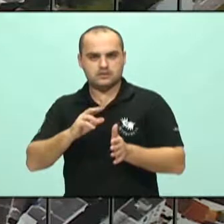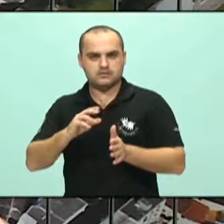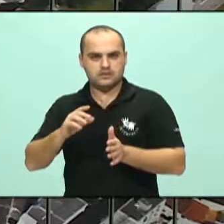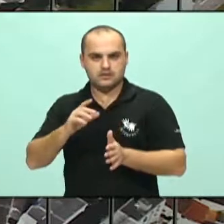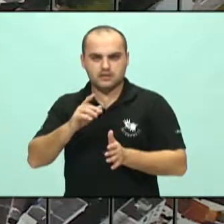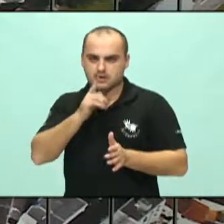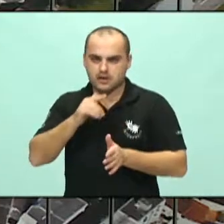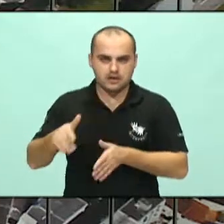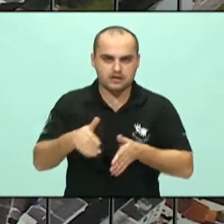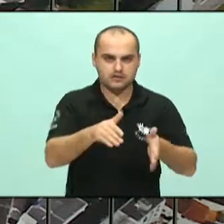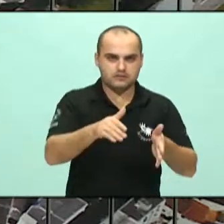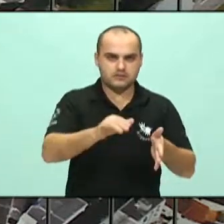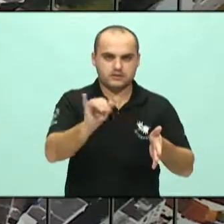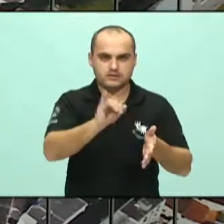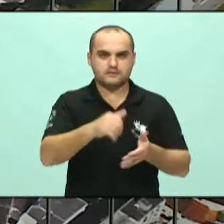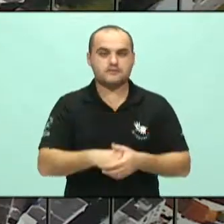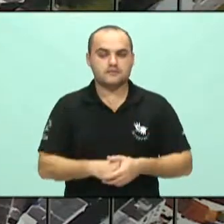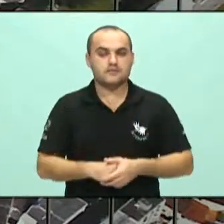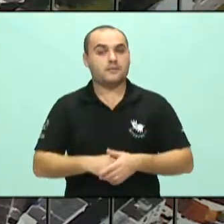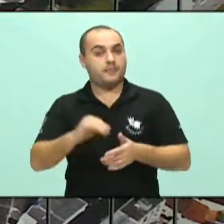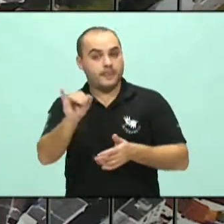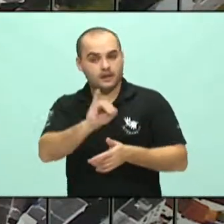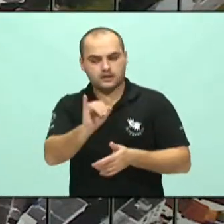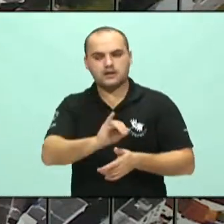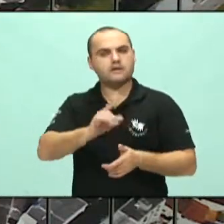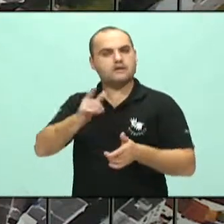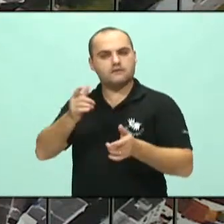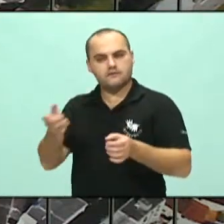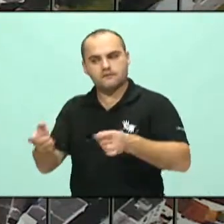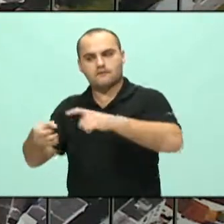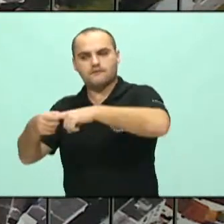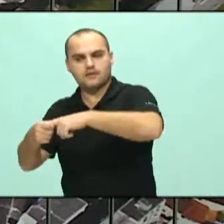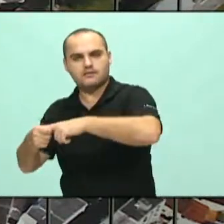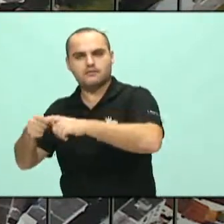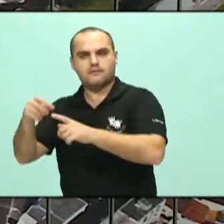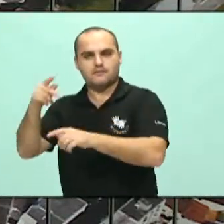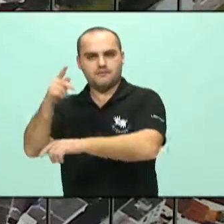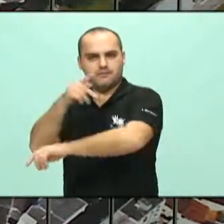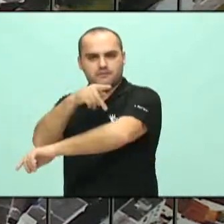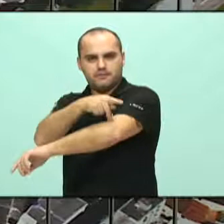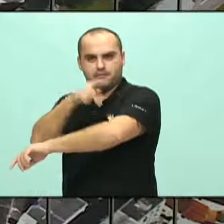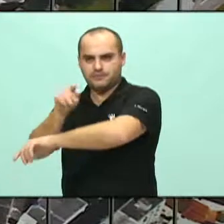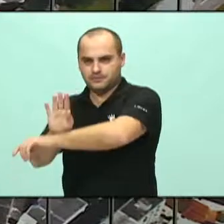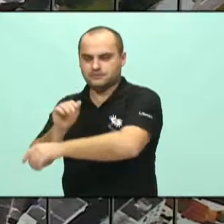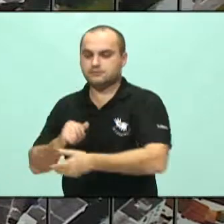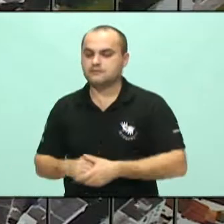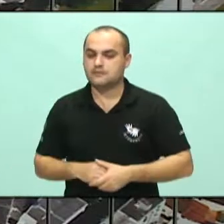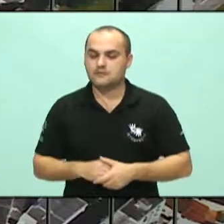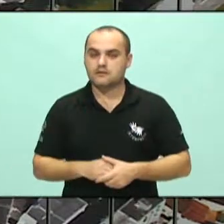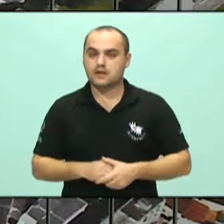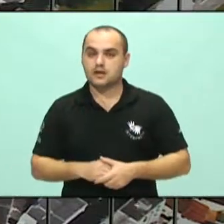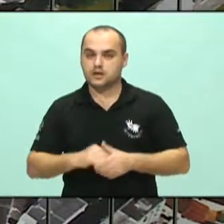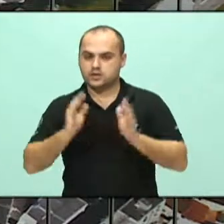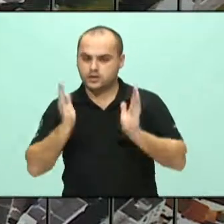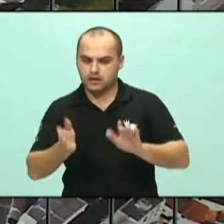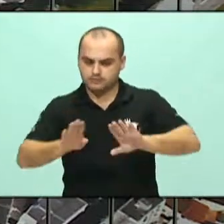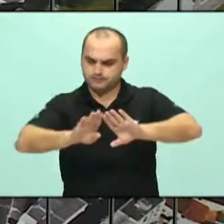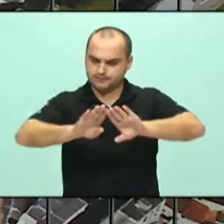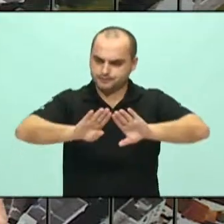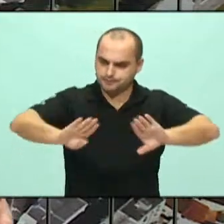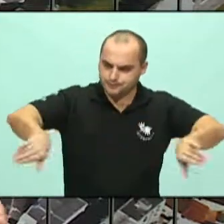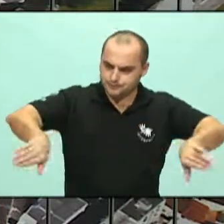a pertencer ao novo município de Porto Belo. Quando da criação do município de Itajaí, então ele